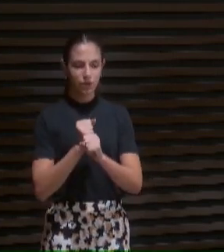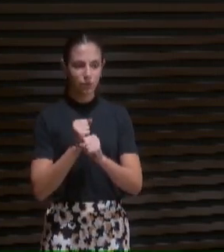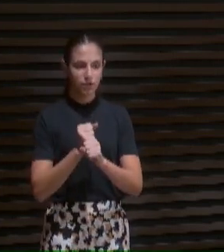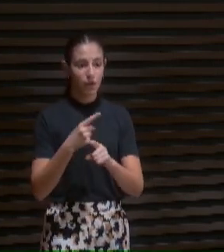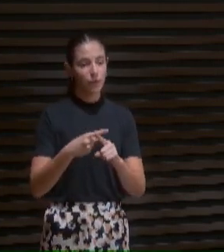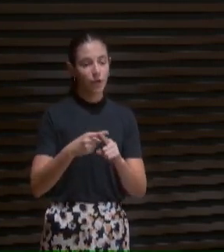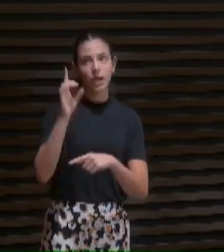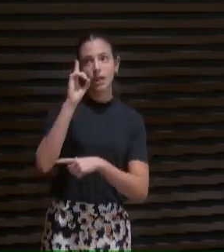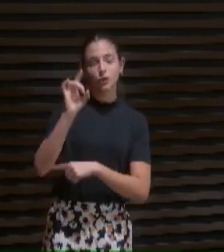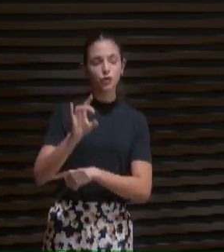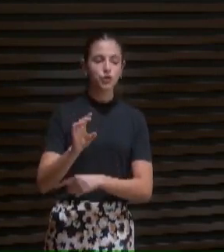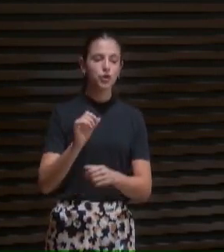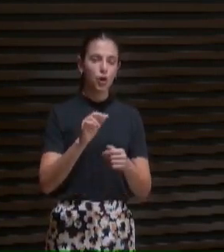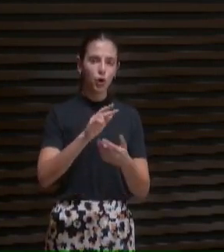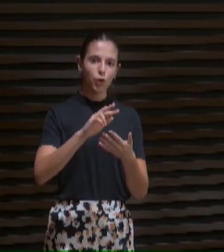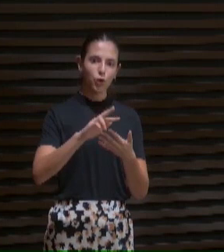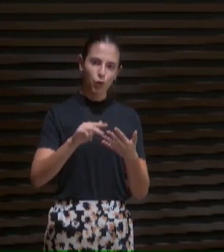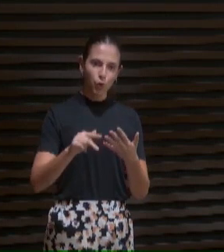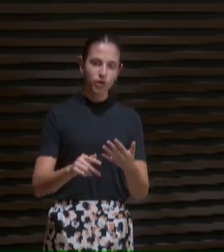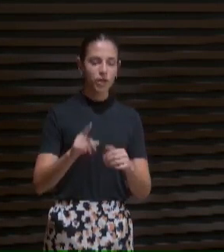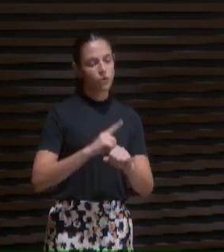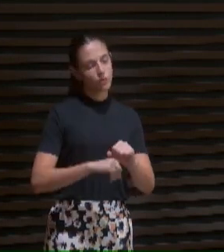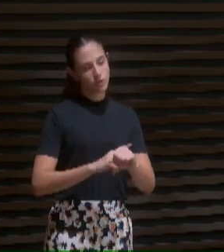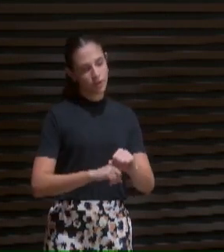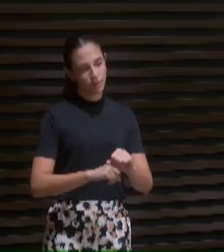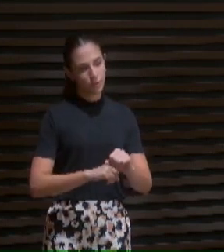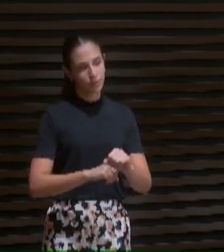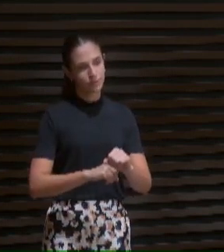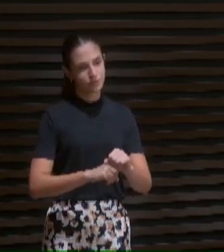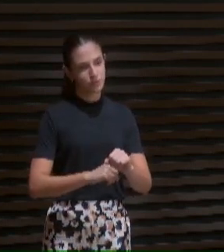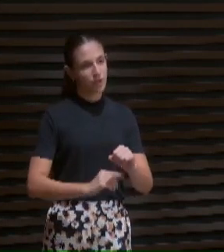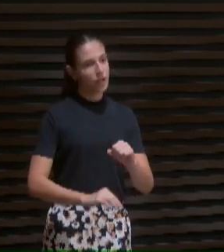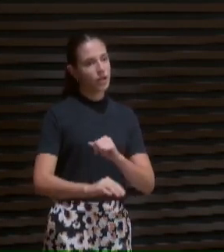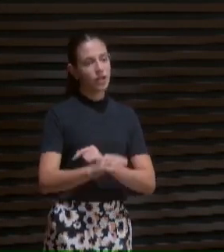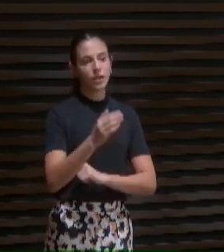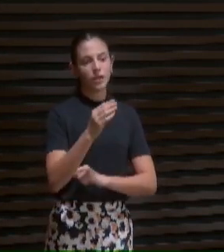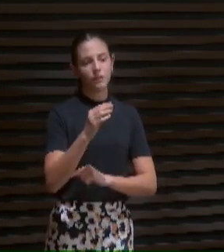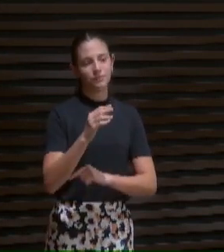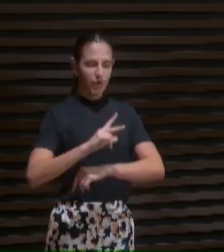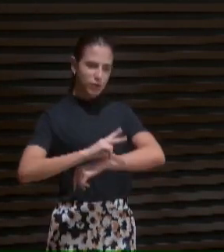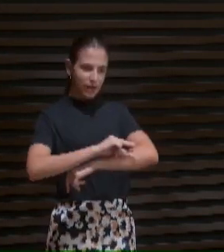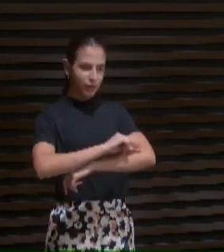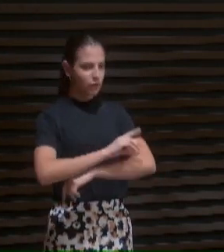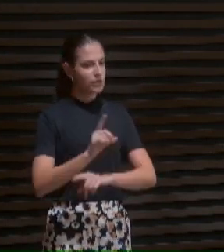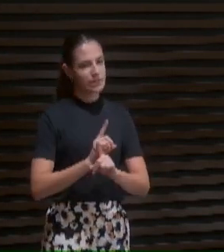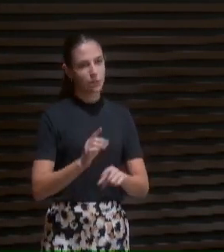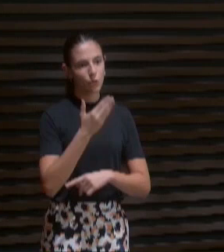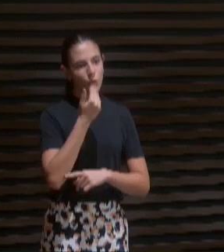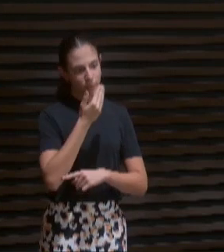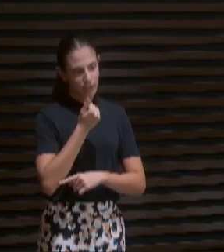só contabiliza o tempo que não foi comido pelo gafanhoto.